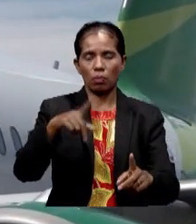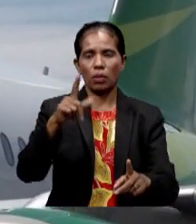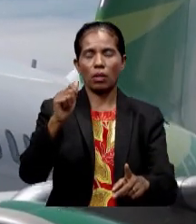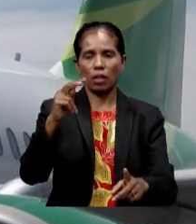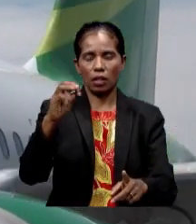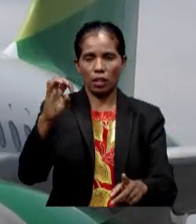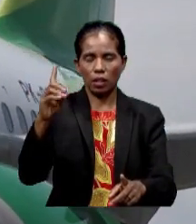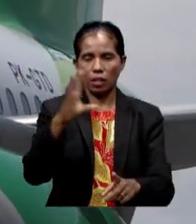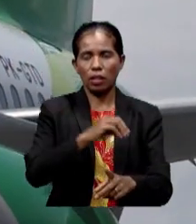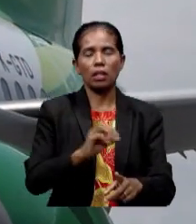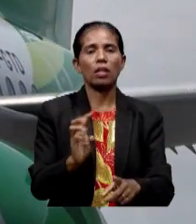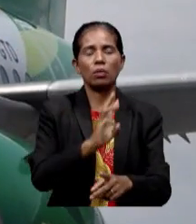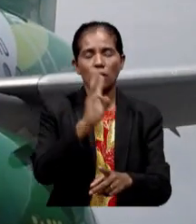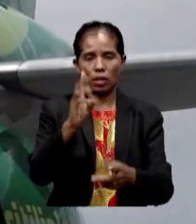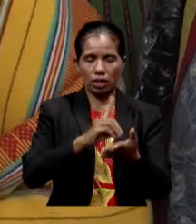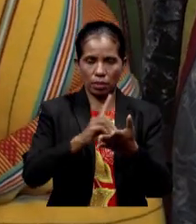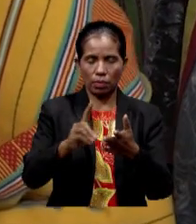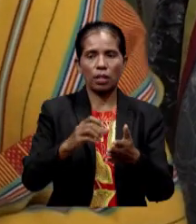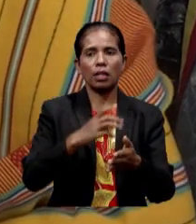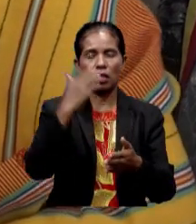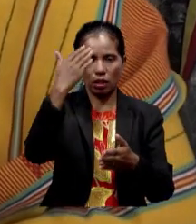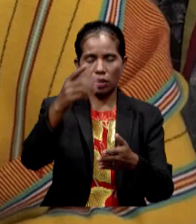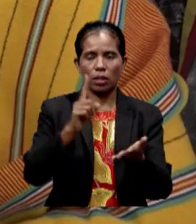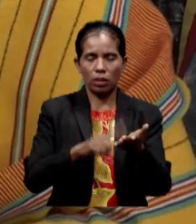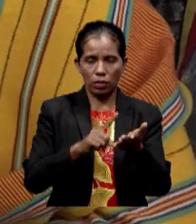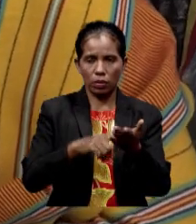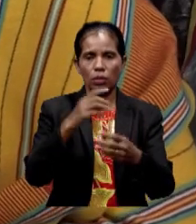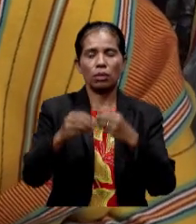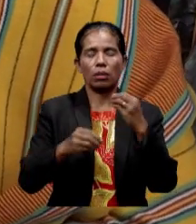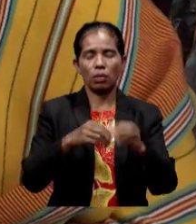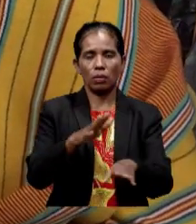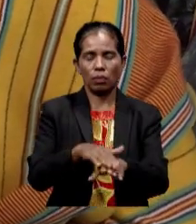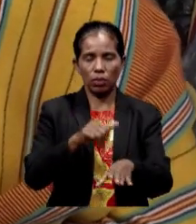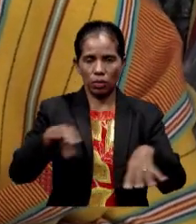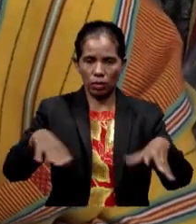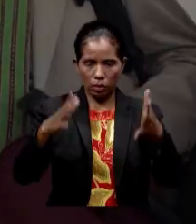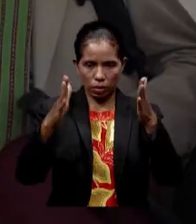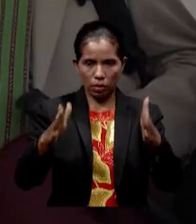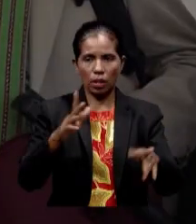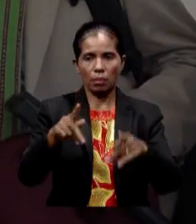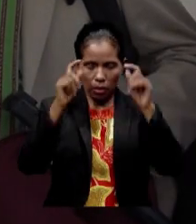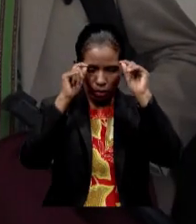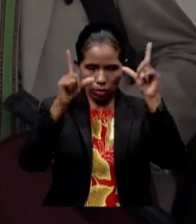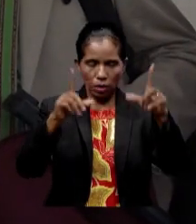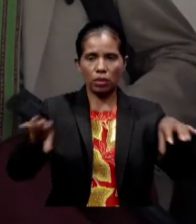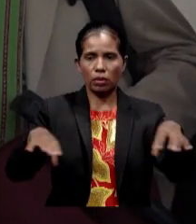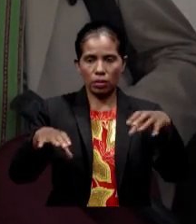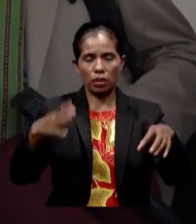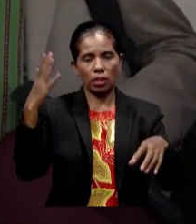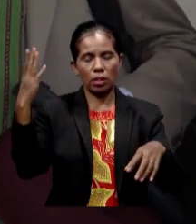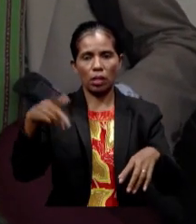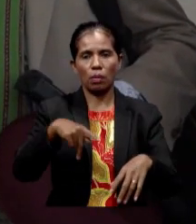Timor-Leste e o quarta-feira semana liuba hode discute quando ba recrutamento trabalhador Timor-Leste ba serviço e a